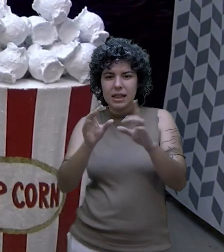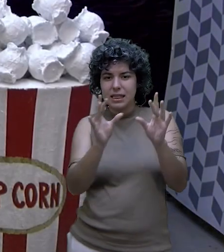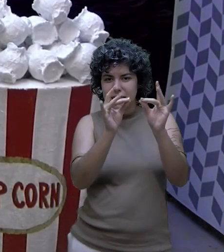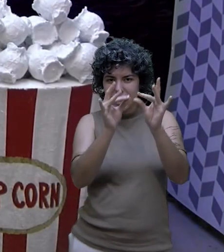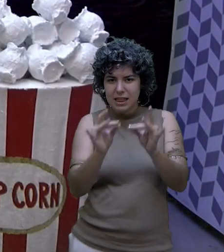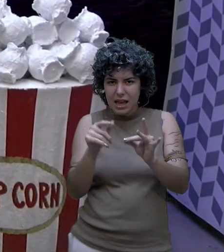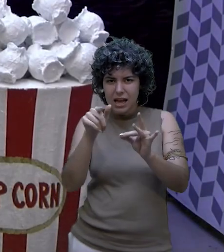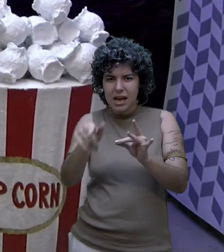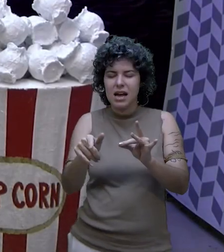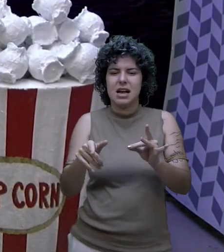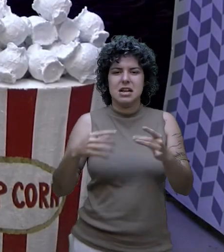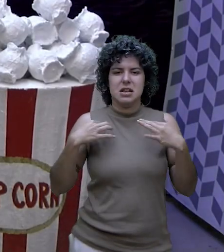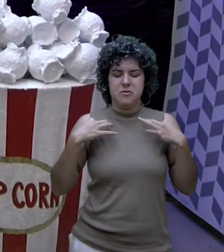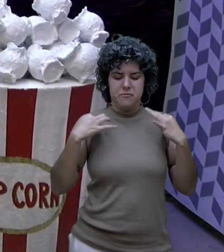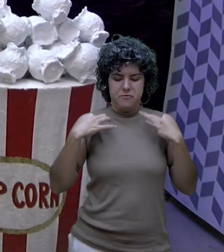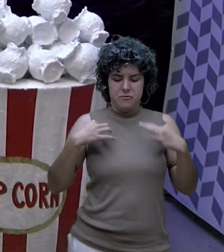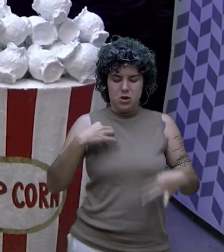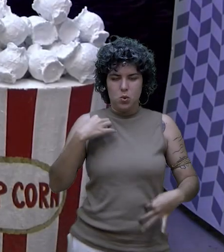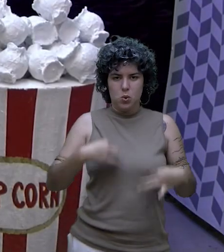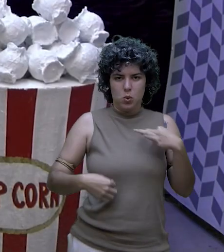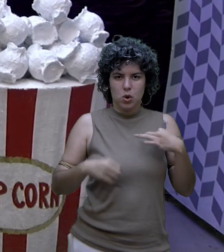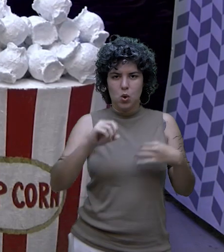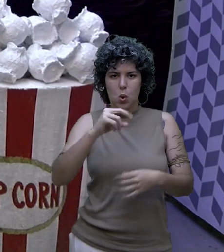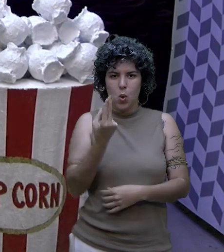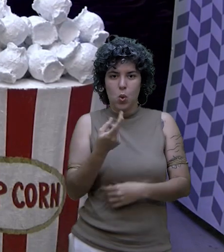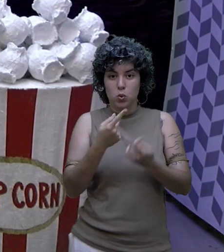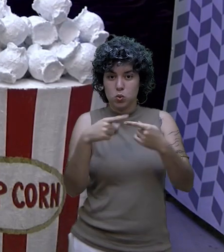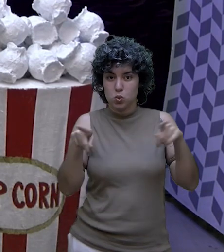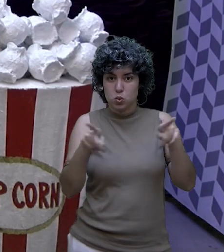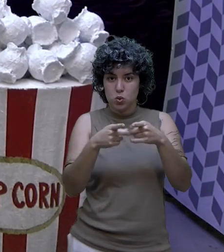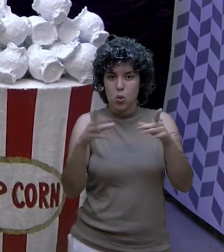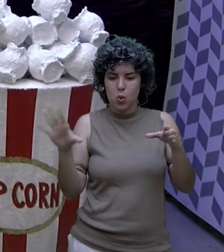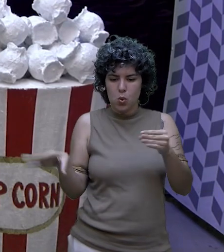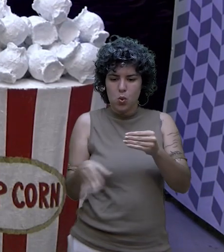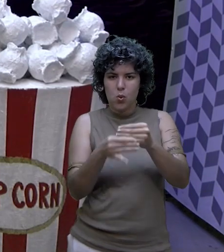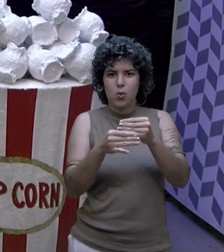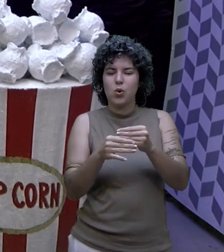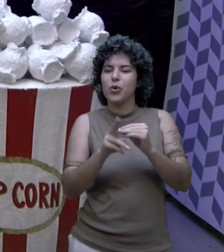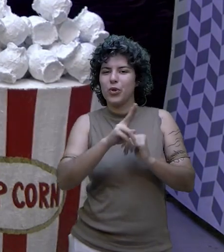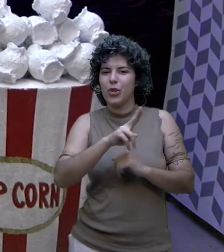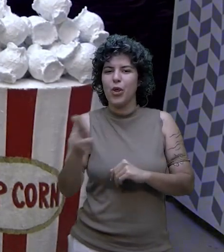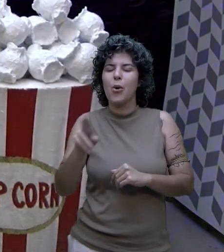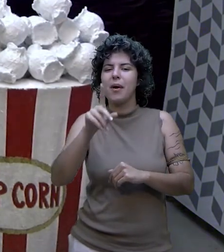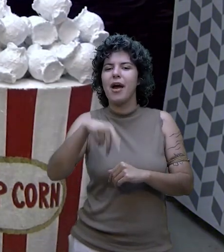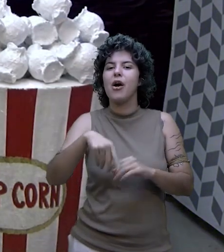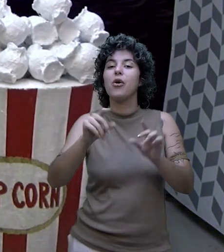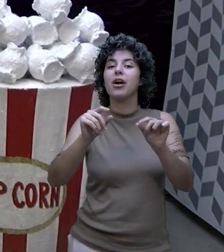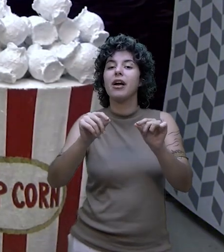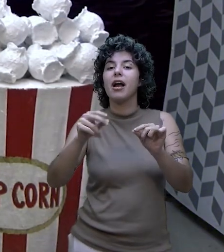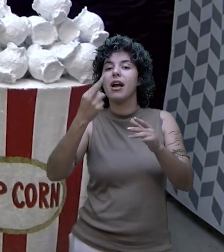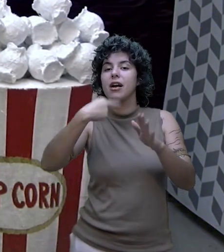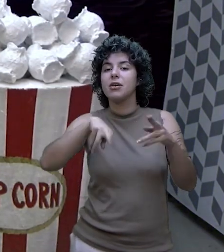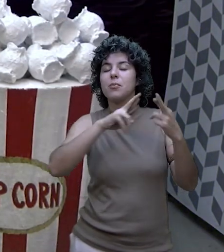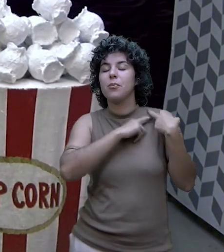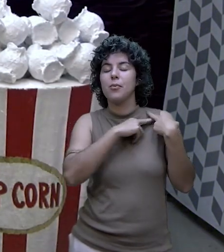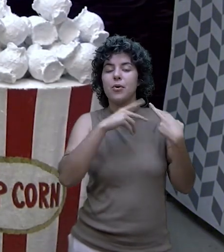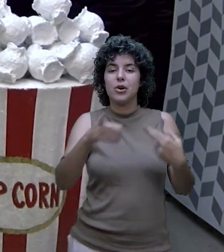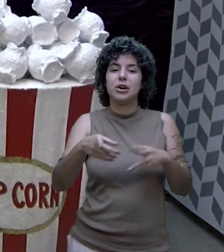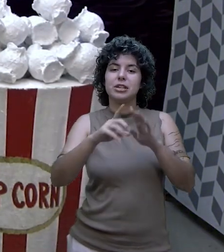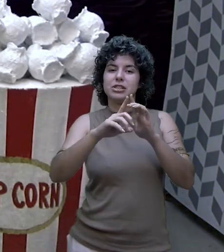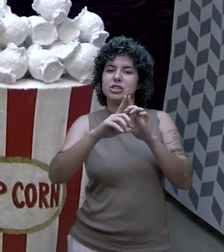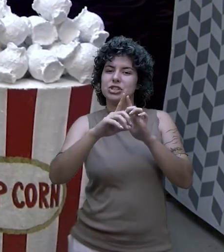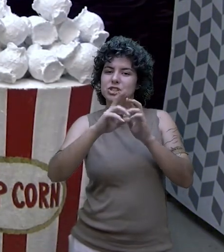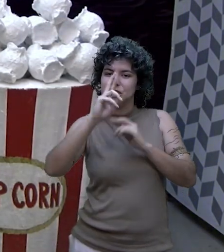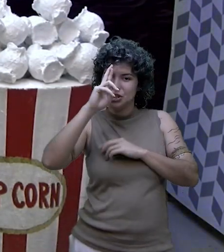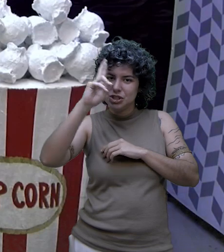som ambiente complementam o sentido da trama, a gente chama isso de direção de arte. E foi com muita maestria que Sofia